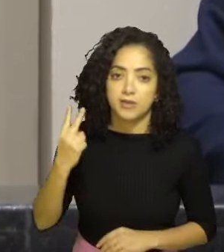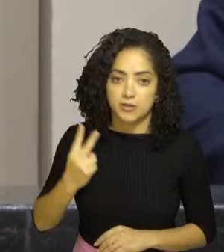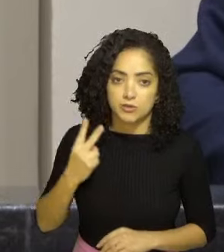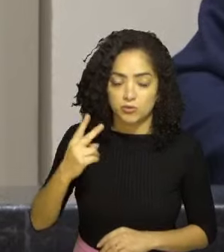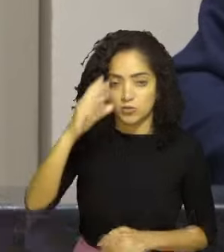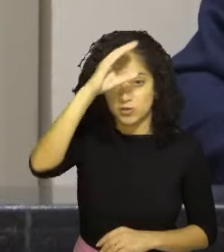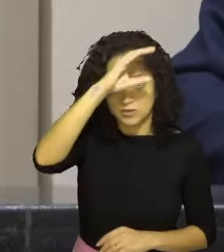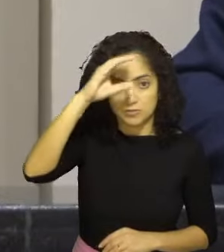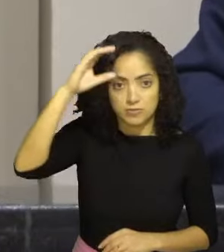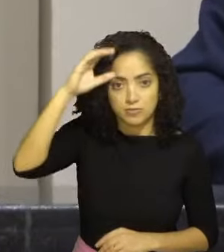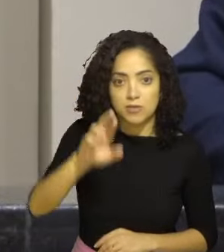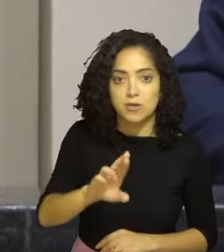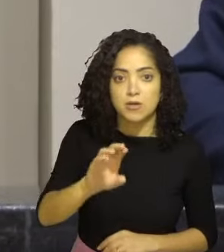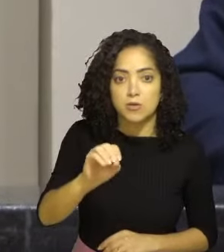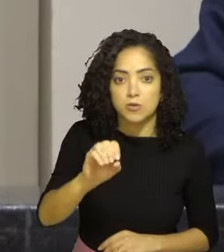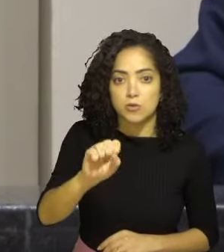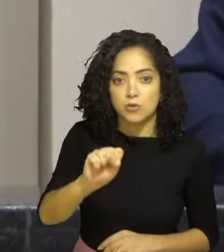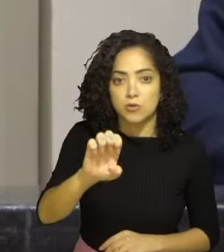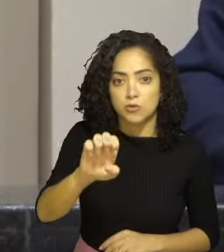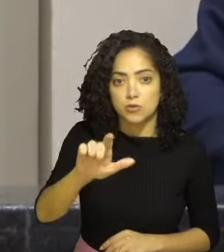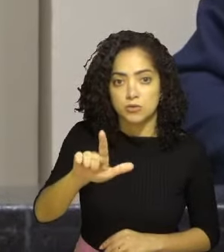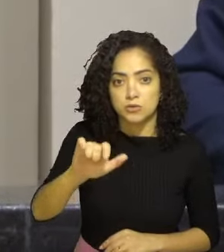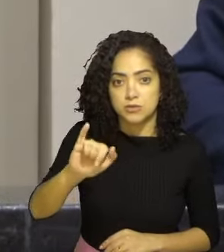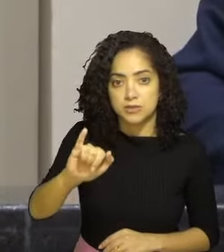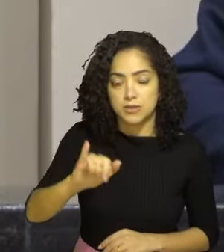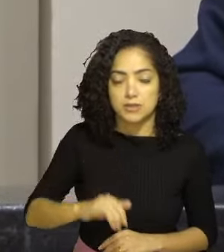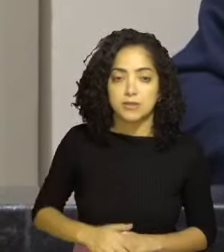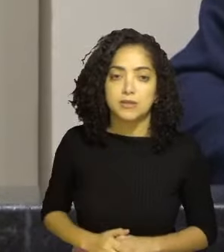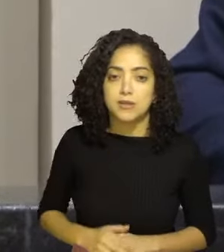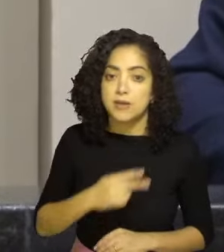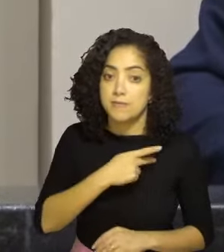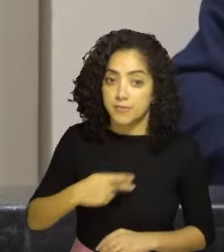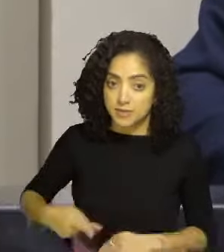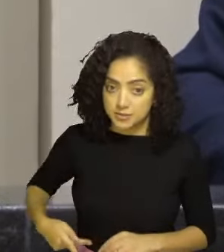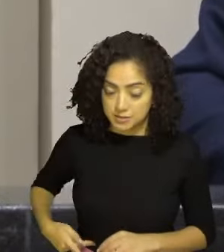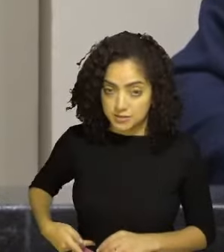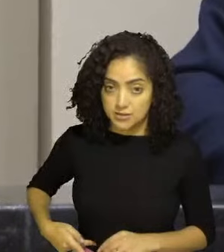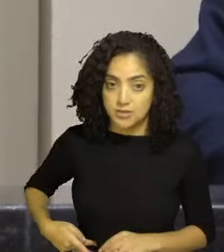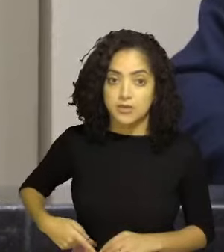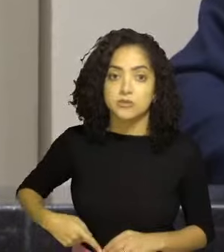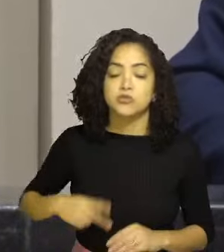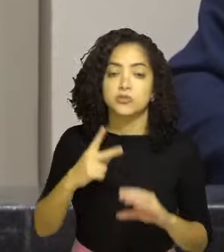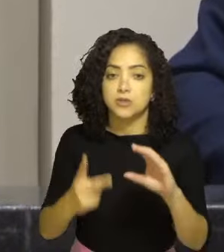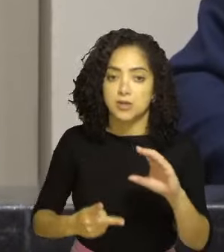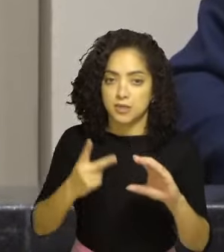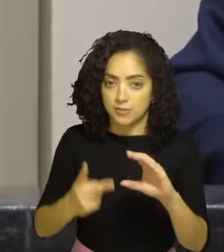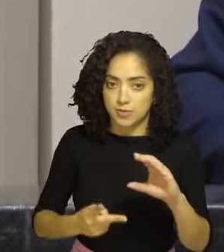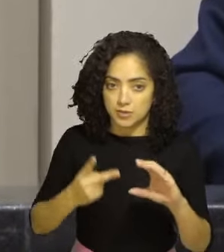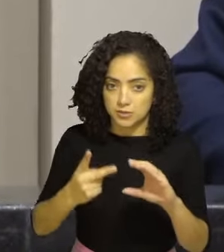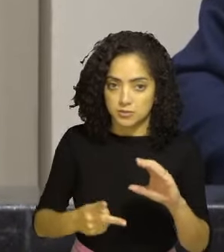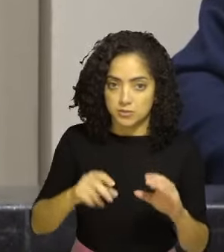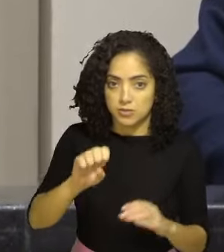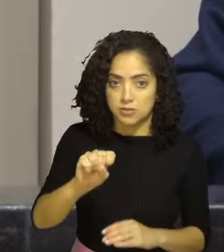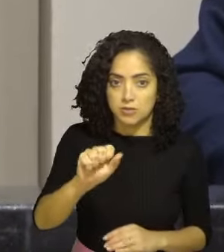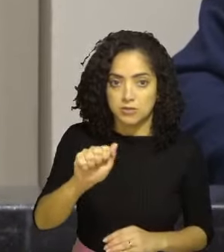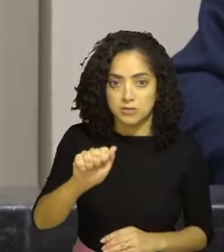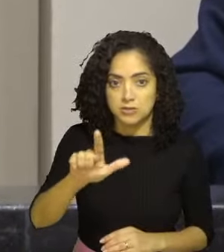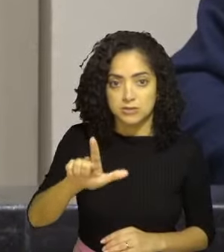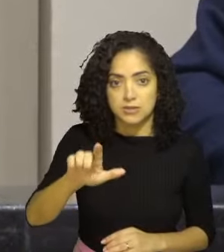Criciúma, Roseli De Luca, neste ato representando o presidente da Câmara de Vereadores, vereador Salésio Lima,